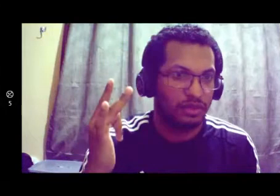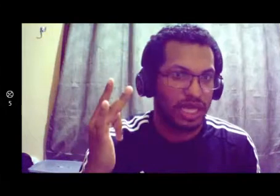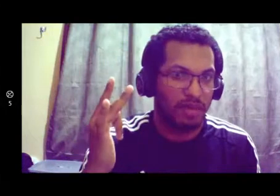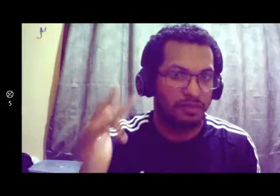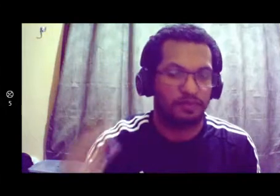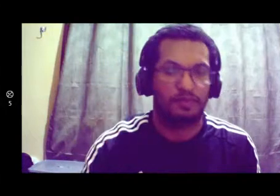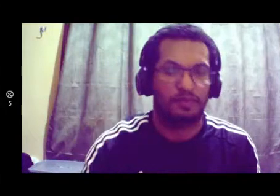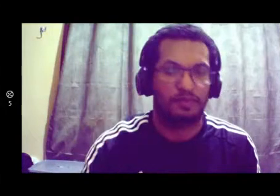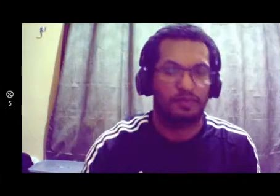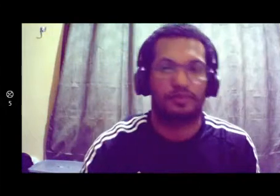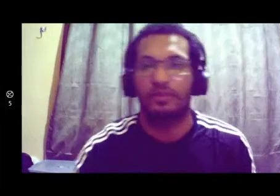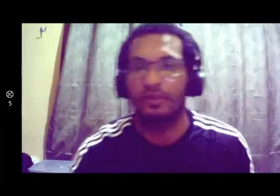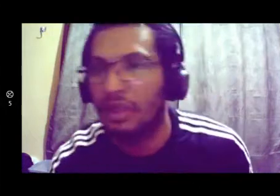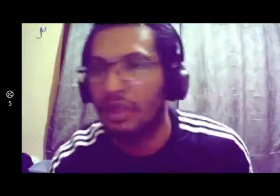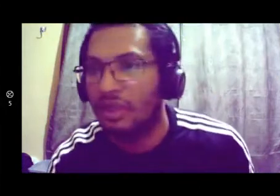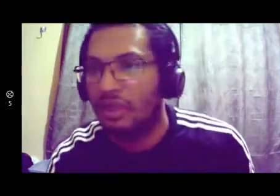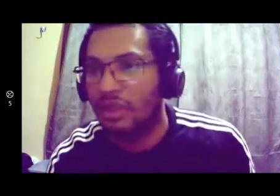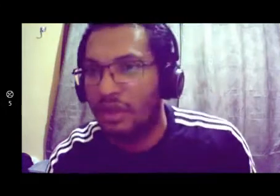Amanhã.